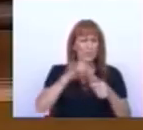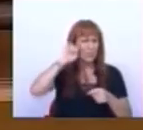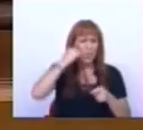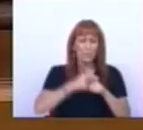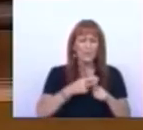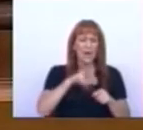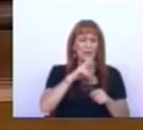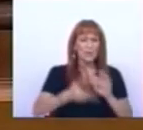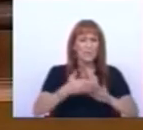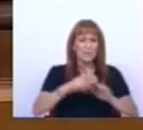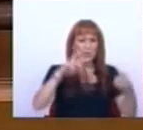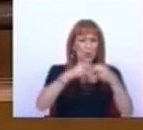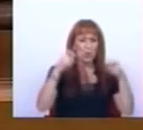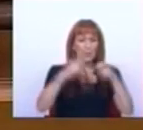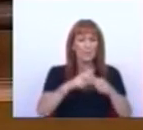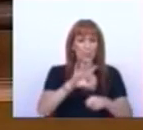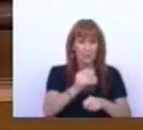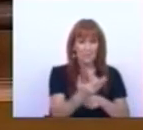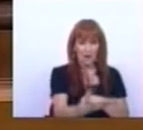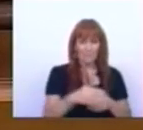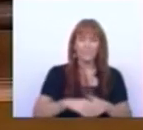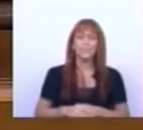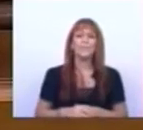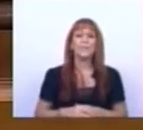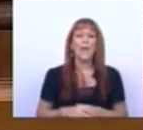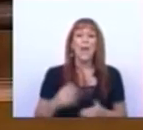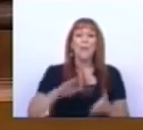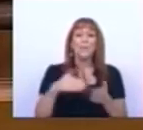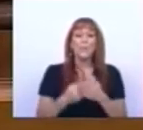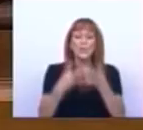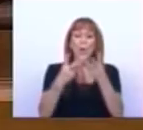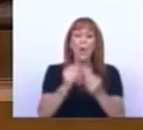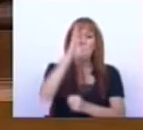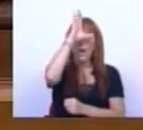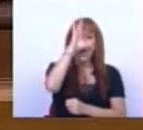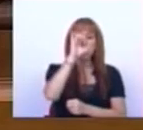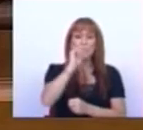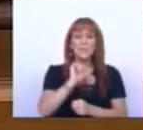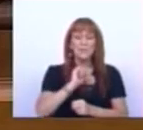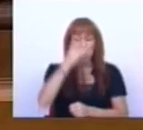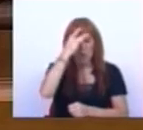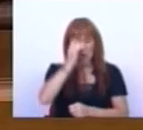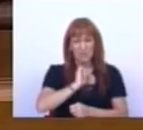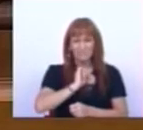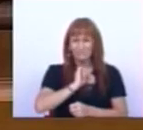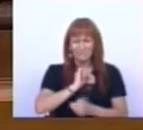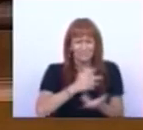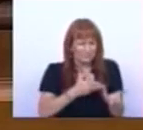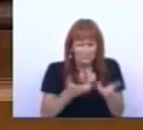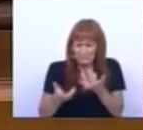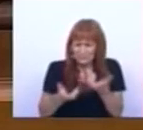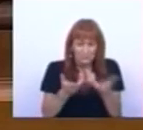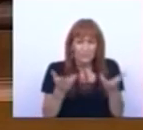resposta emergente aos problemas do país. Uma proposta de orçamento do Estado que, a nosso ver, não tem ponta que se lhe